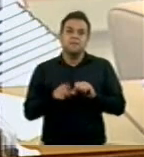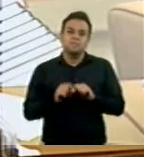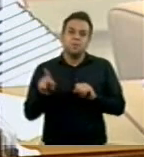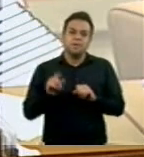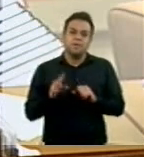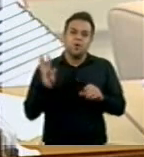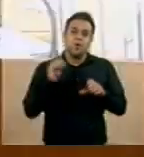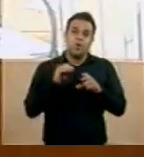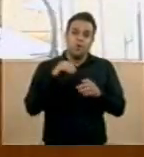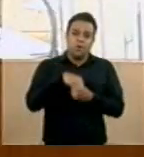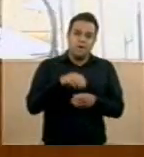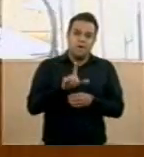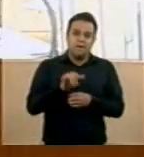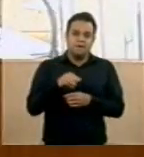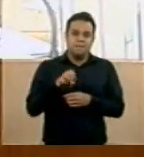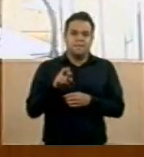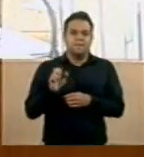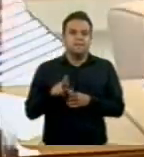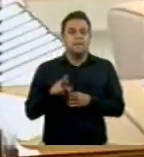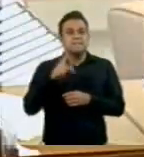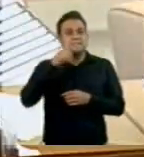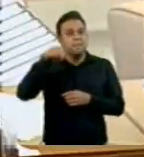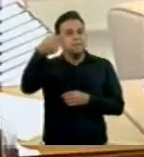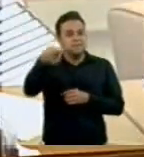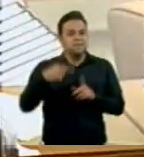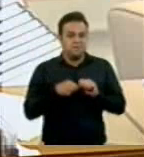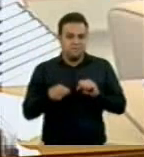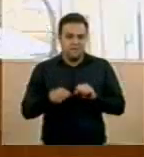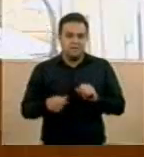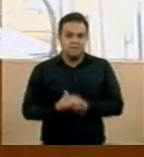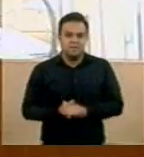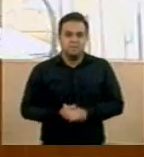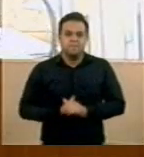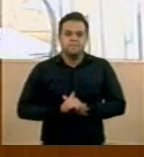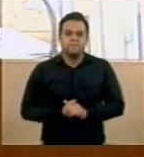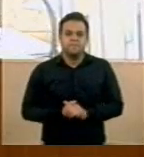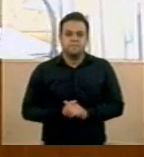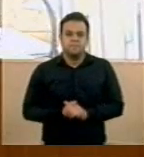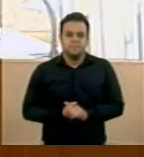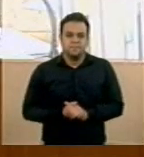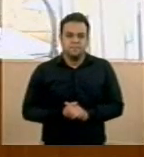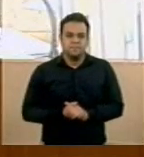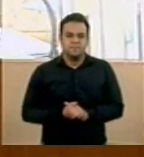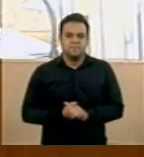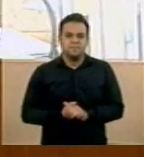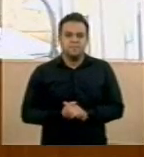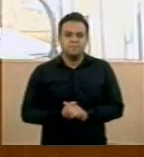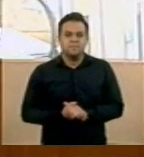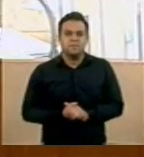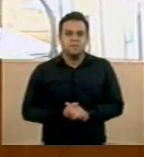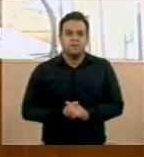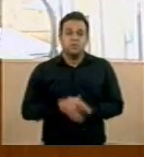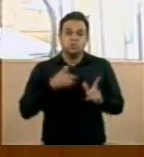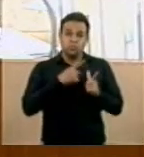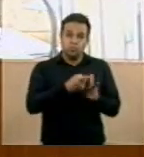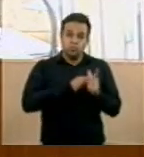liminar. Não, mas na próxima semana, Vossa Excelência. Penso que a liminar é do colegiado. Pois não. Processo é o objetivo. Fica